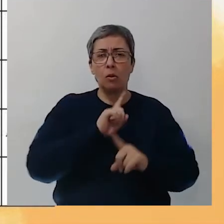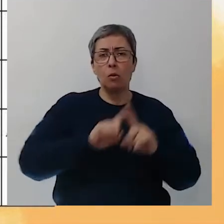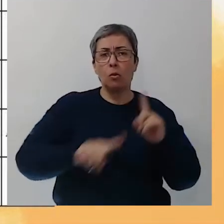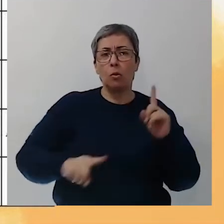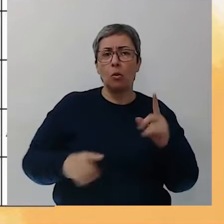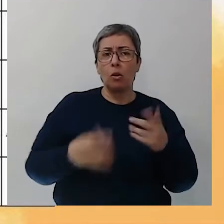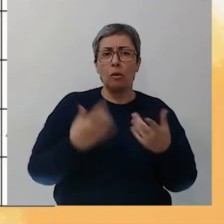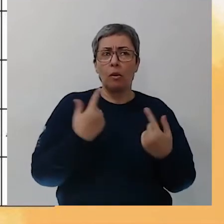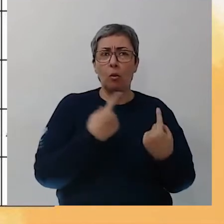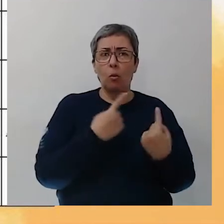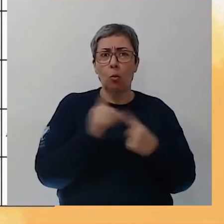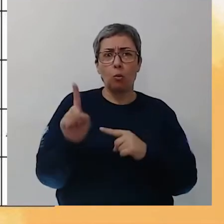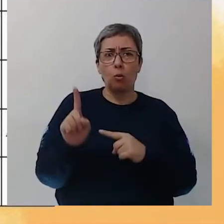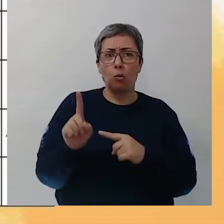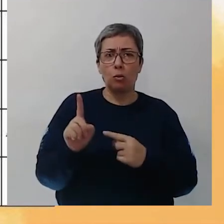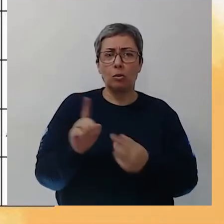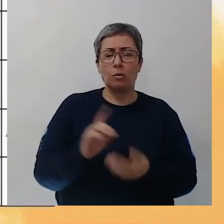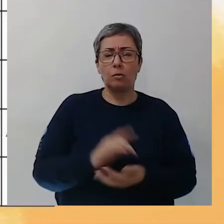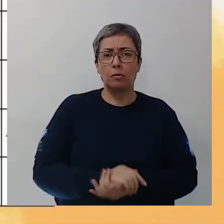vai contra a palavra democrático?